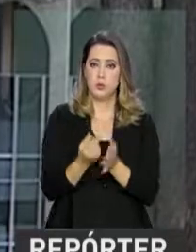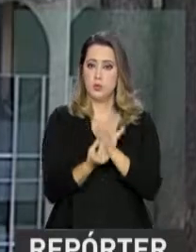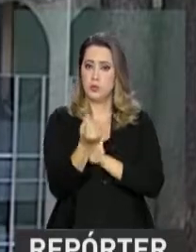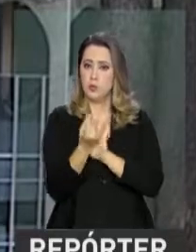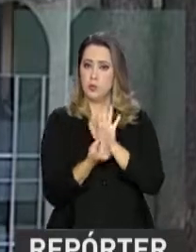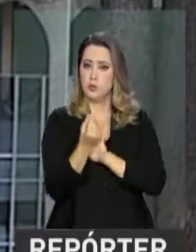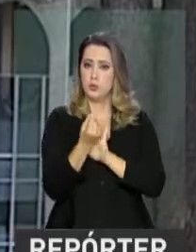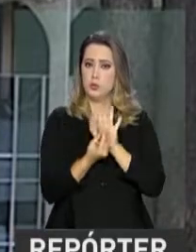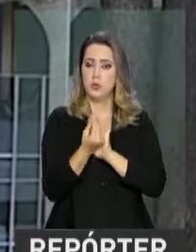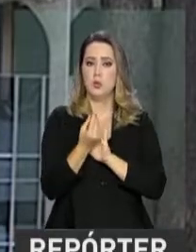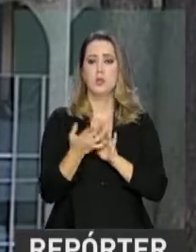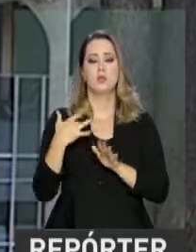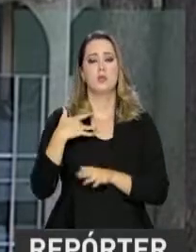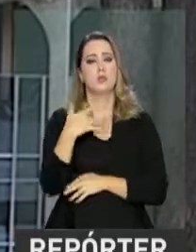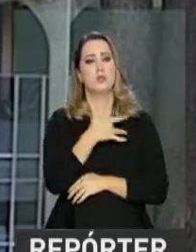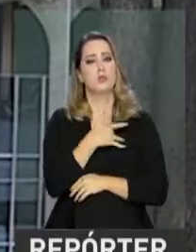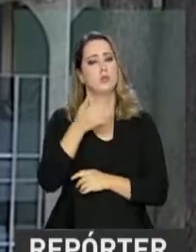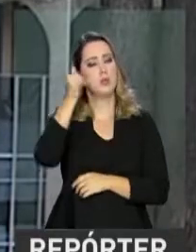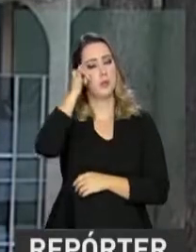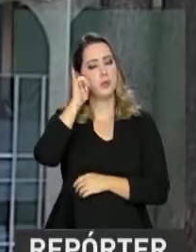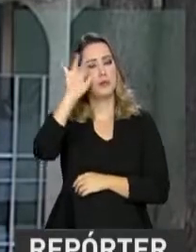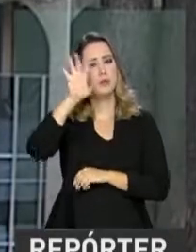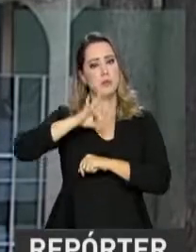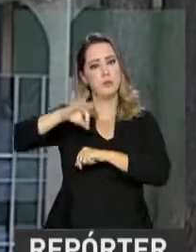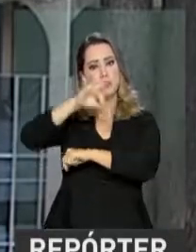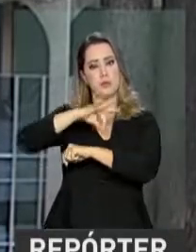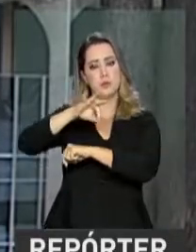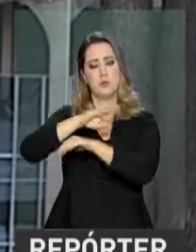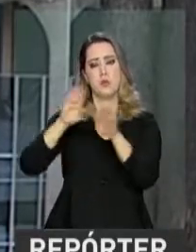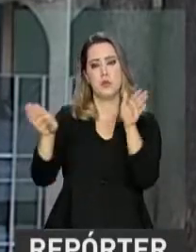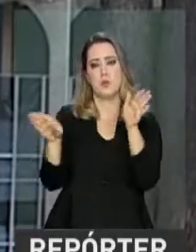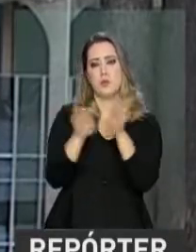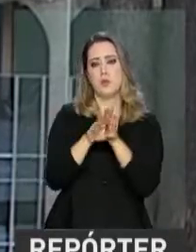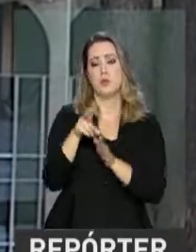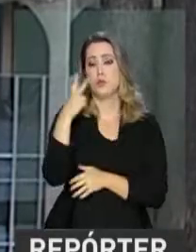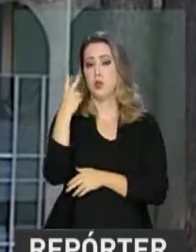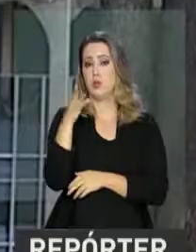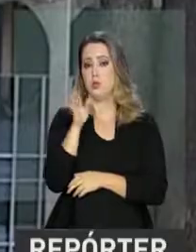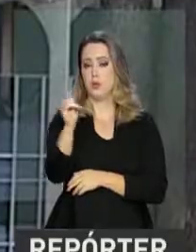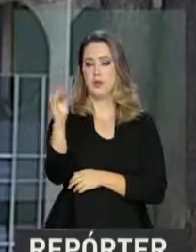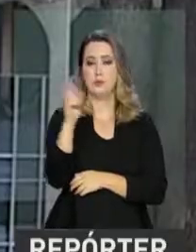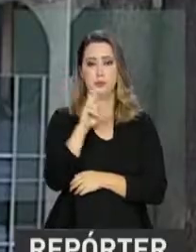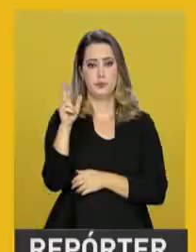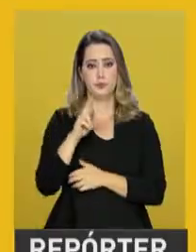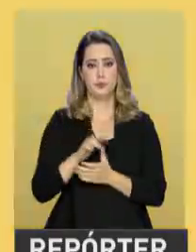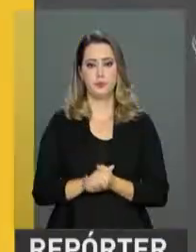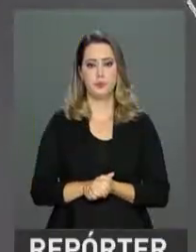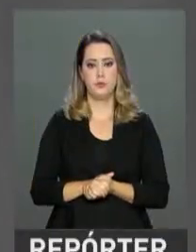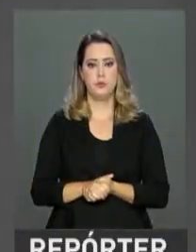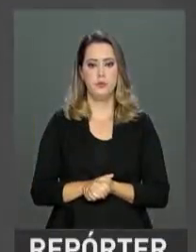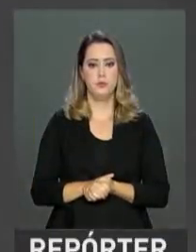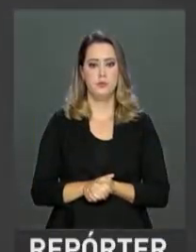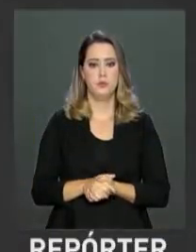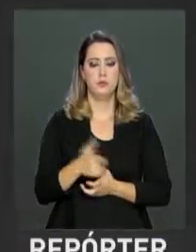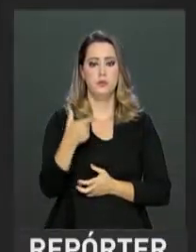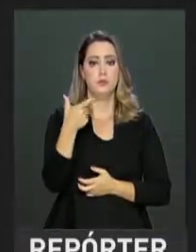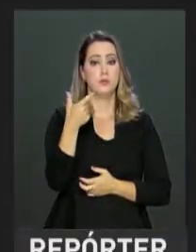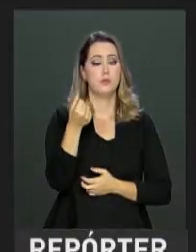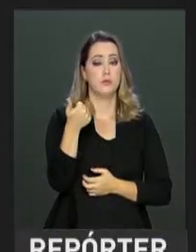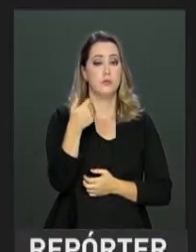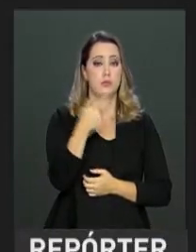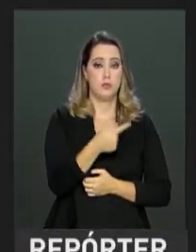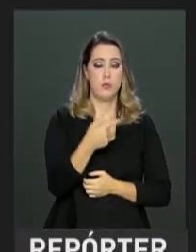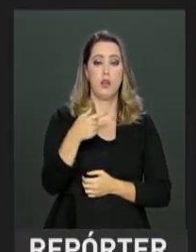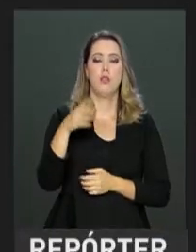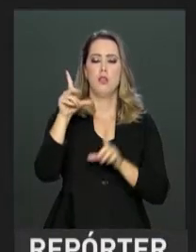saúde que inclui o combate ao mosquito deve chegar a quase 2 bilhões de reais em 2017 houve